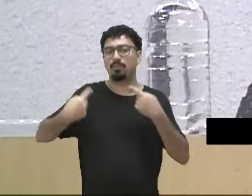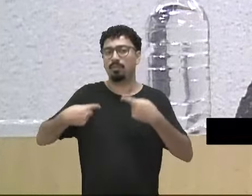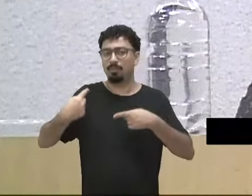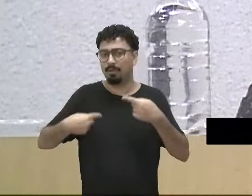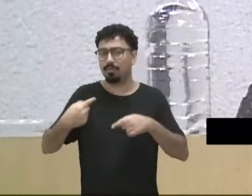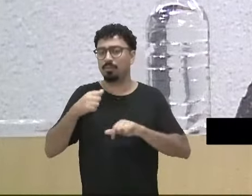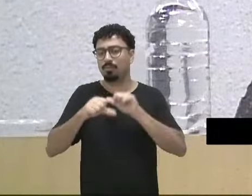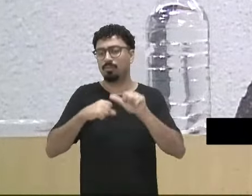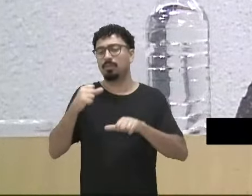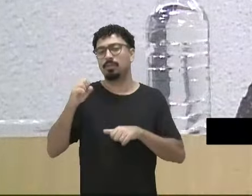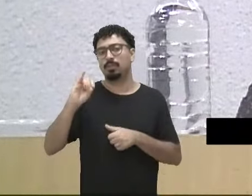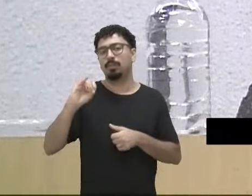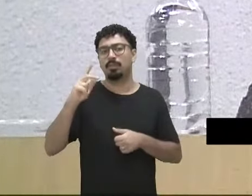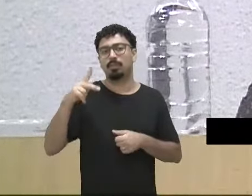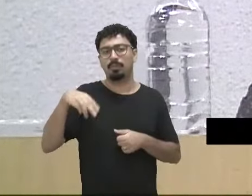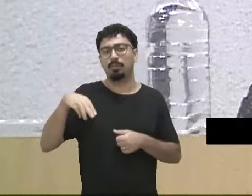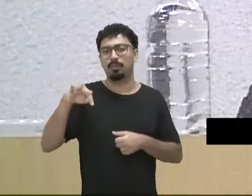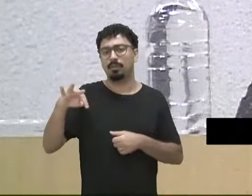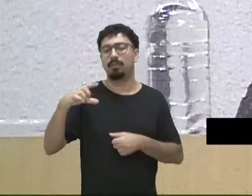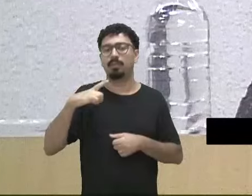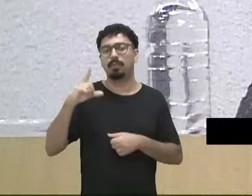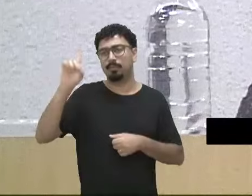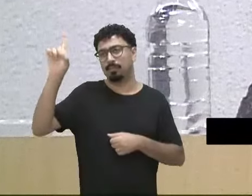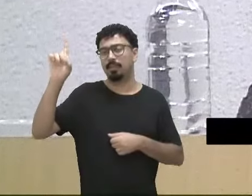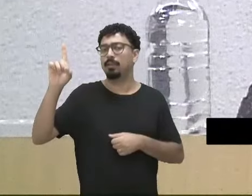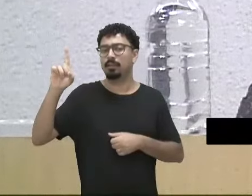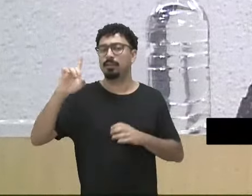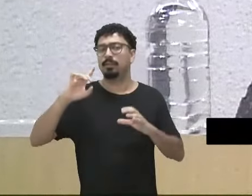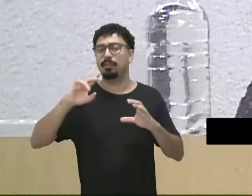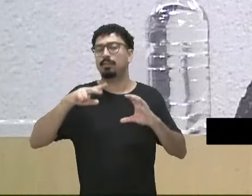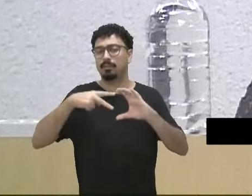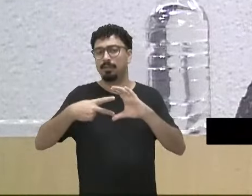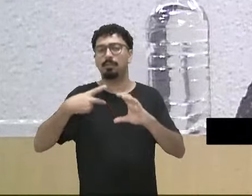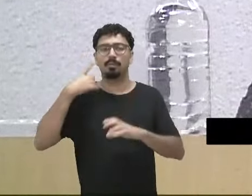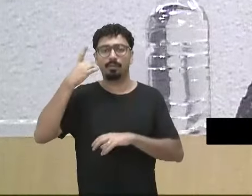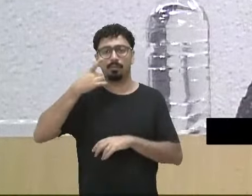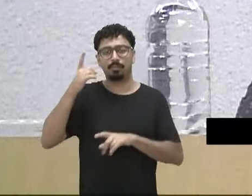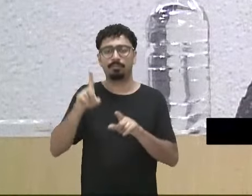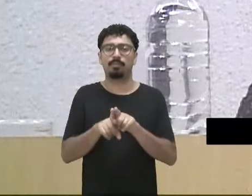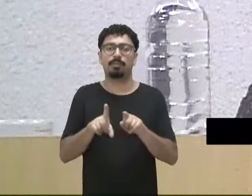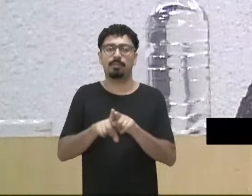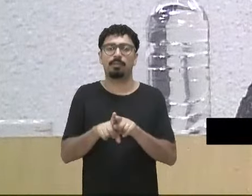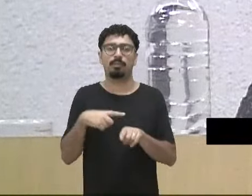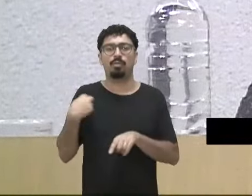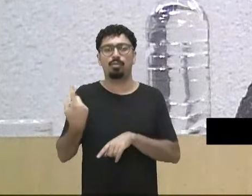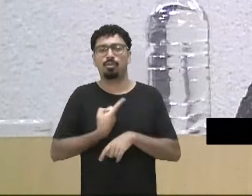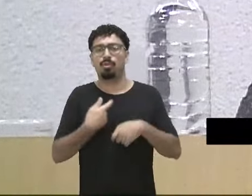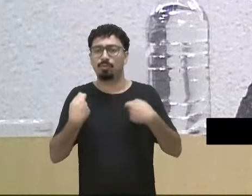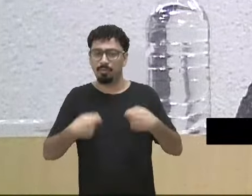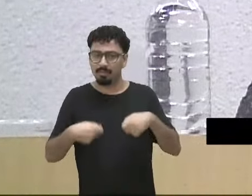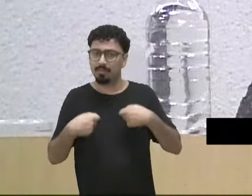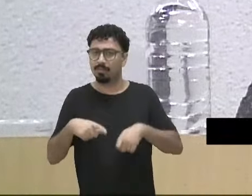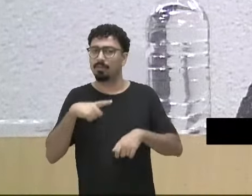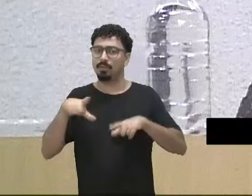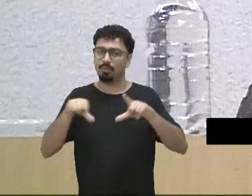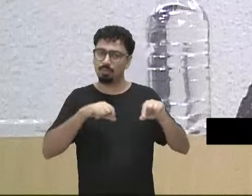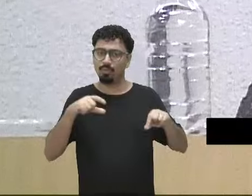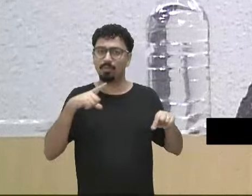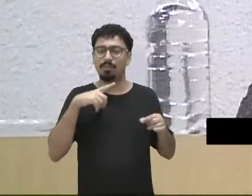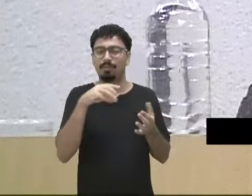da Previdência, né? Na Câmara dos Deputados, aprovada em novembro, foi quando a gente teve que fazer algumas escolhas. Nós tínhamos